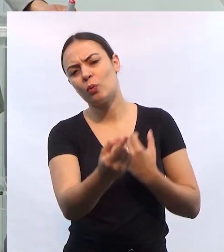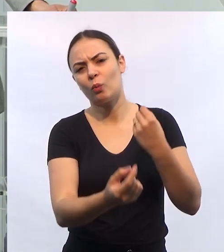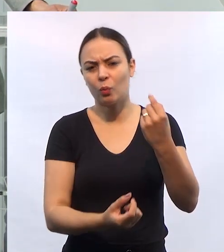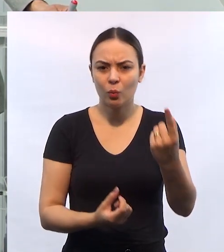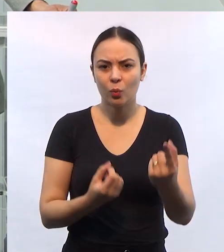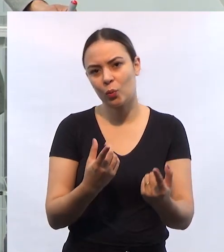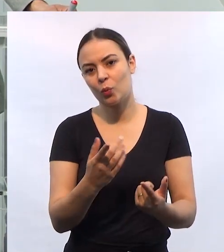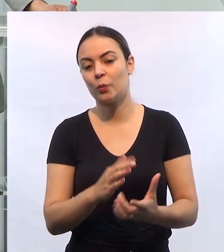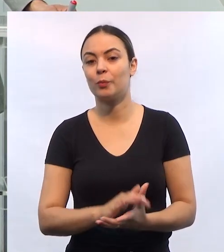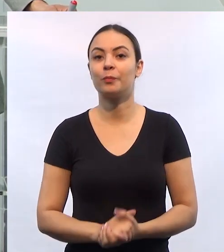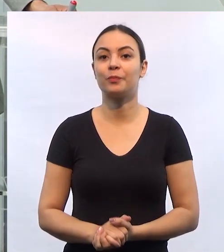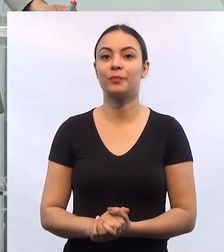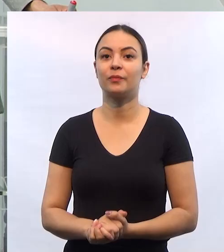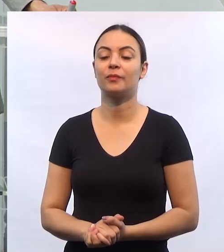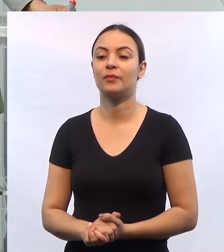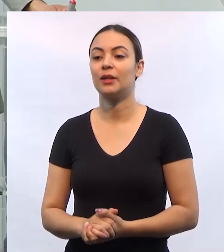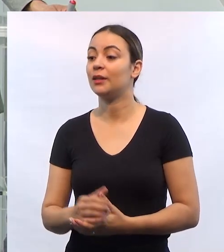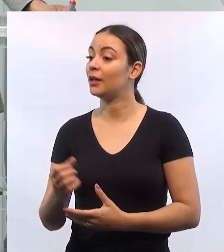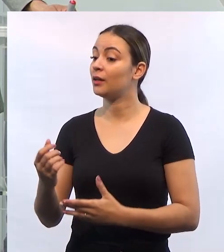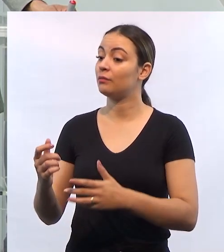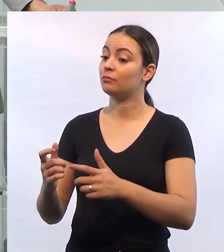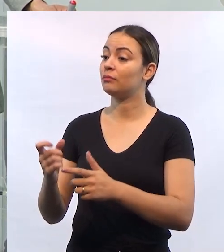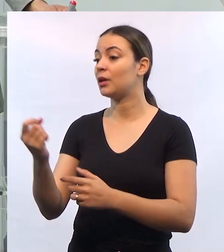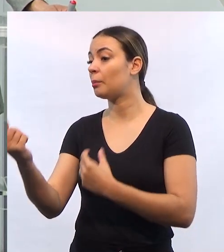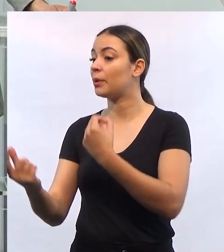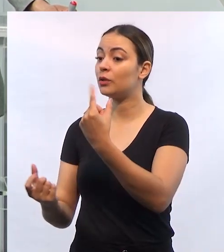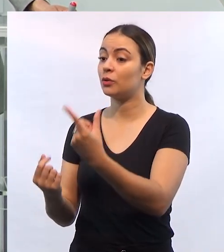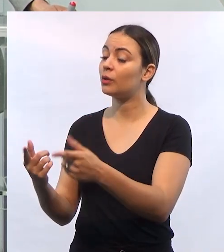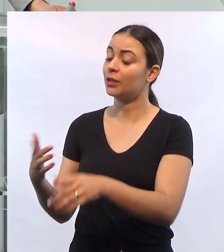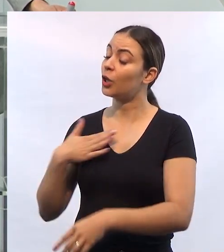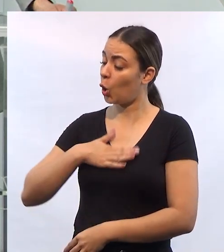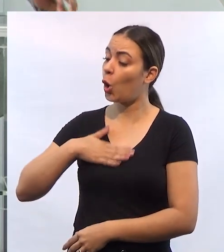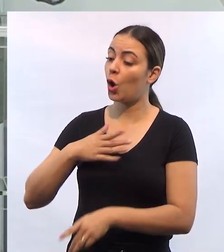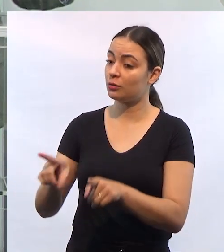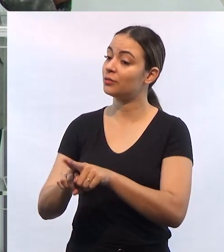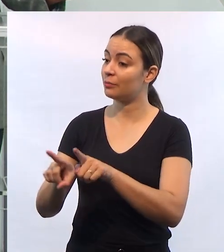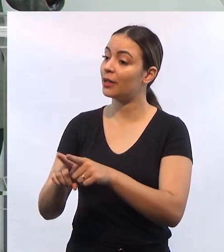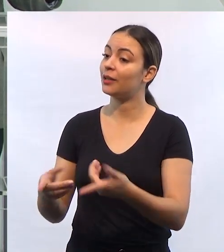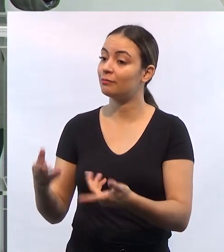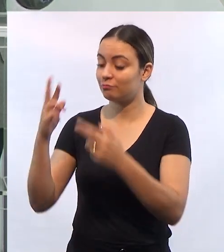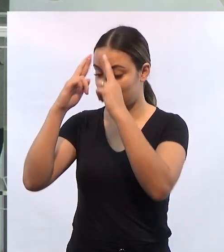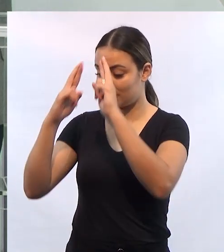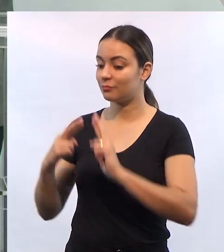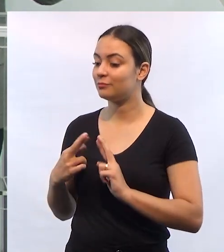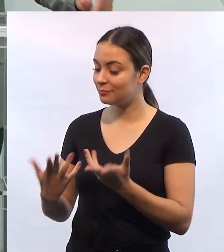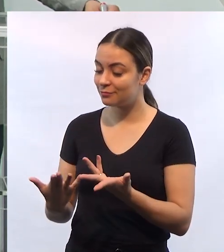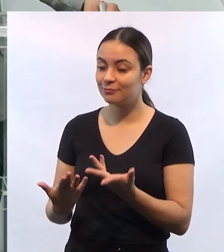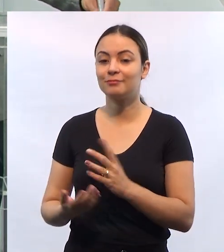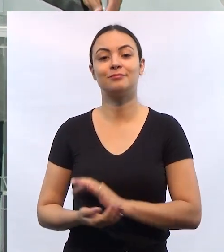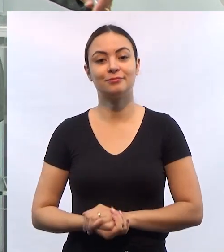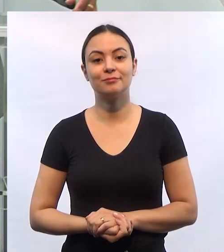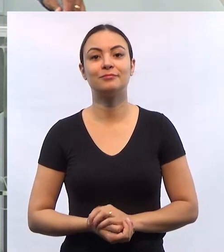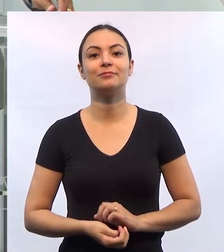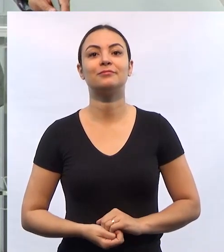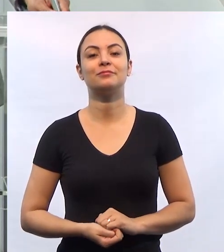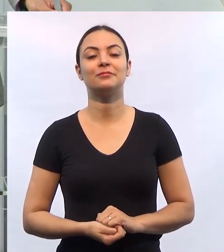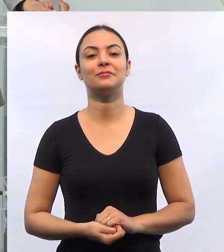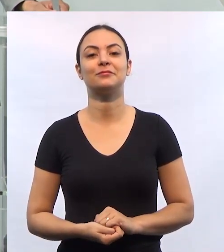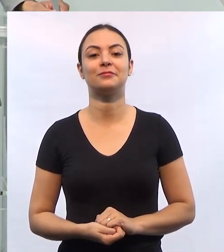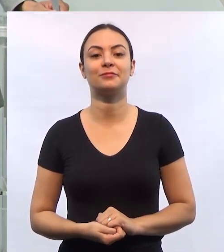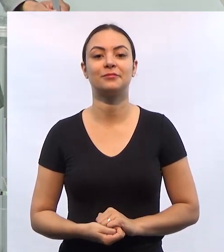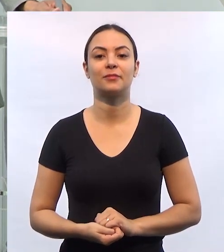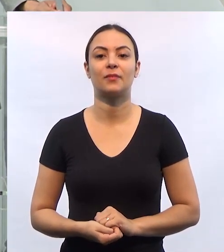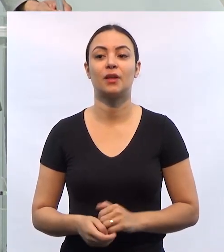bola para ele não, mas está tudo certo. Tem pessoas que gostam, tem pessoas que não gostam, está tudo certo. Mas ninguém vai falar, ei, para de falar essas piadas aí, tá